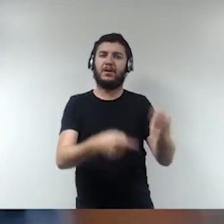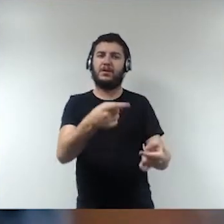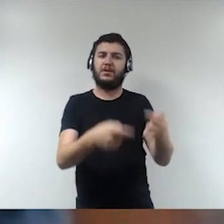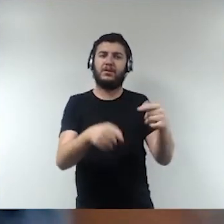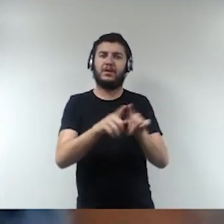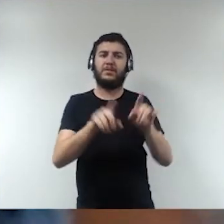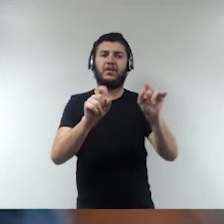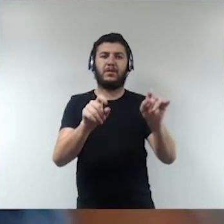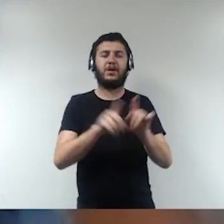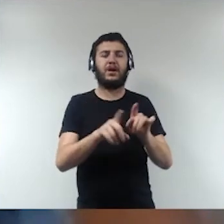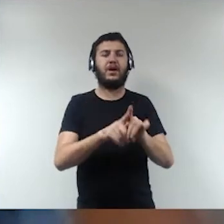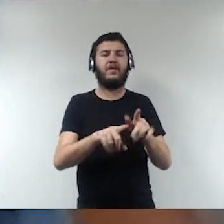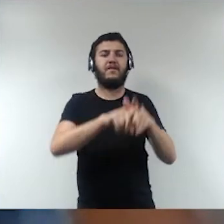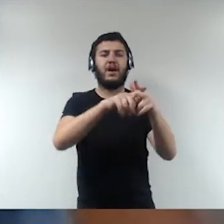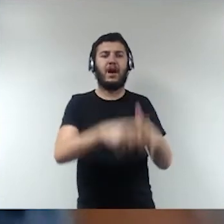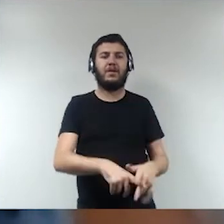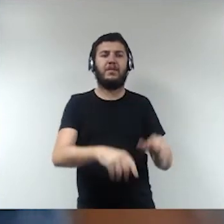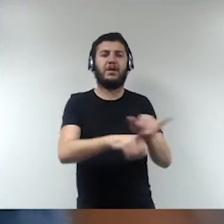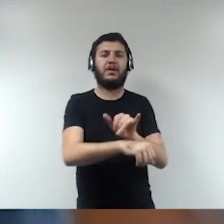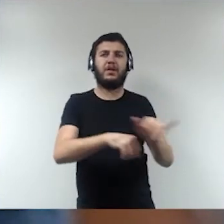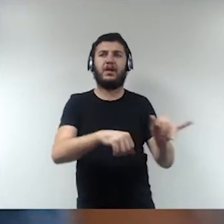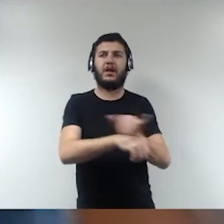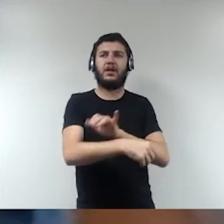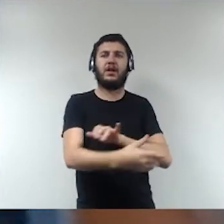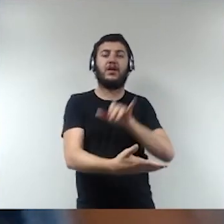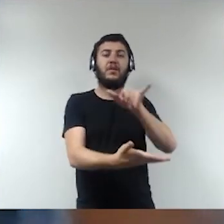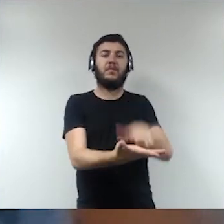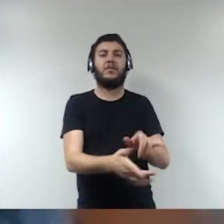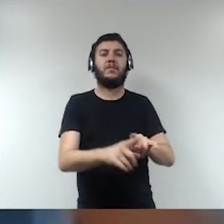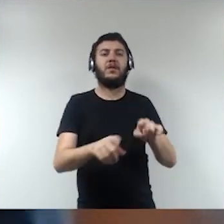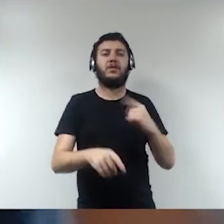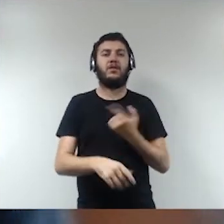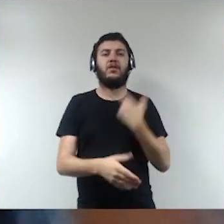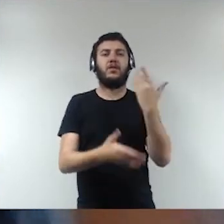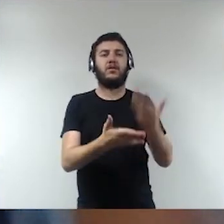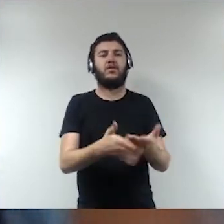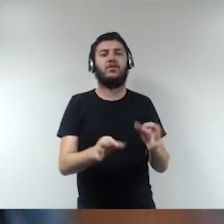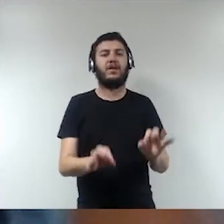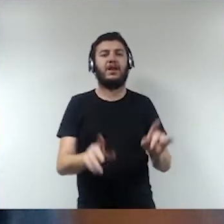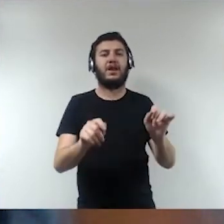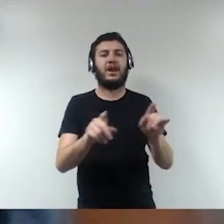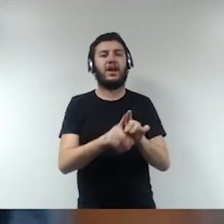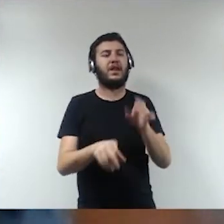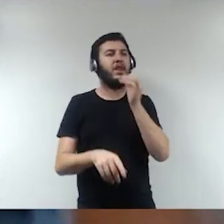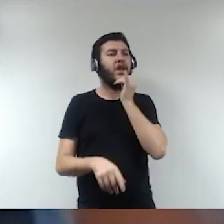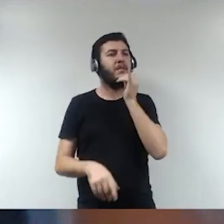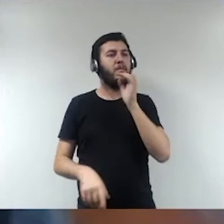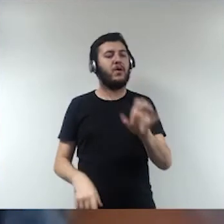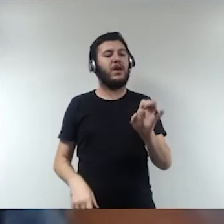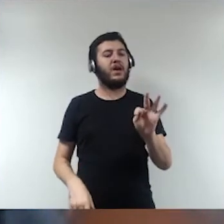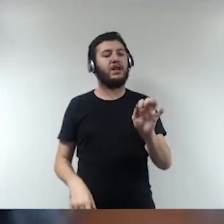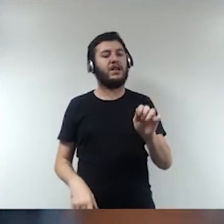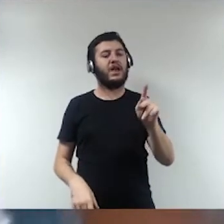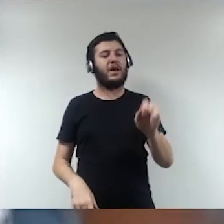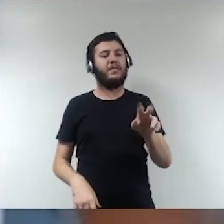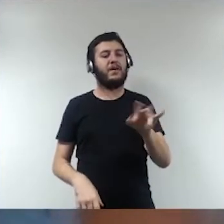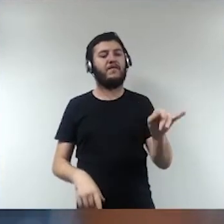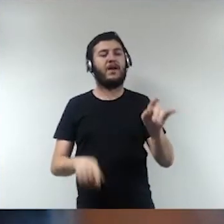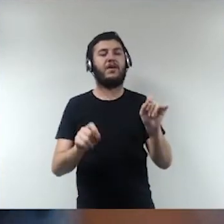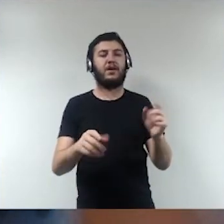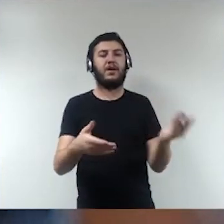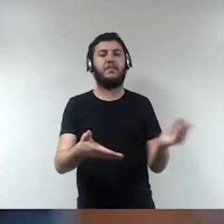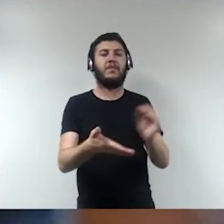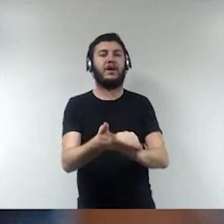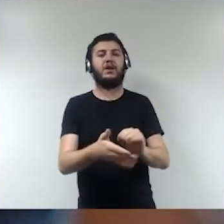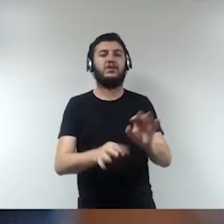ferramentas assodadas, né? Não se estuda as etapas a serem preenchidas, e a advocacia fica